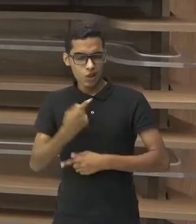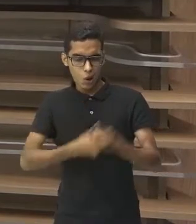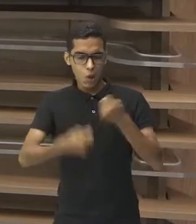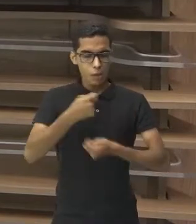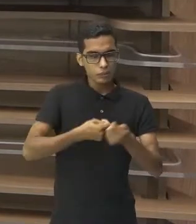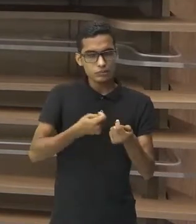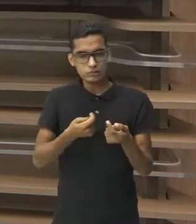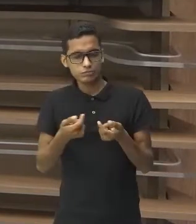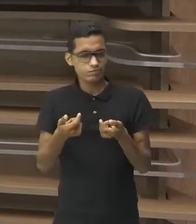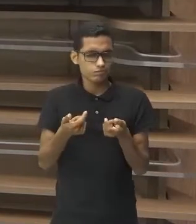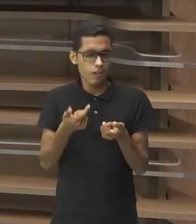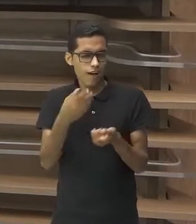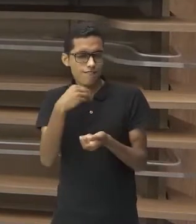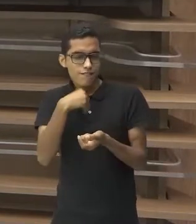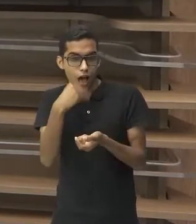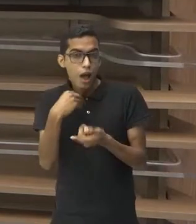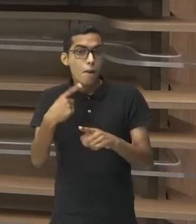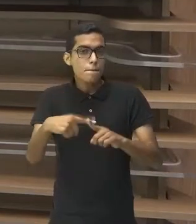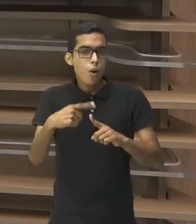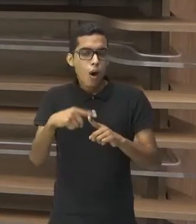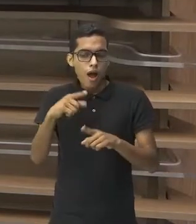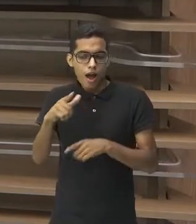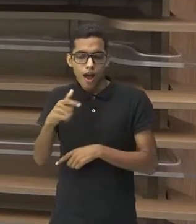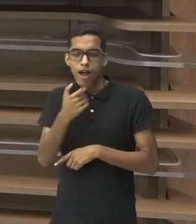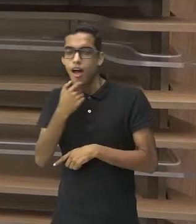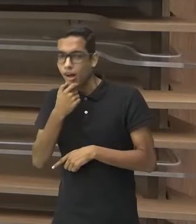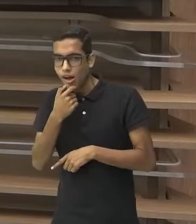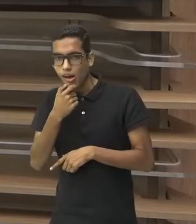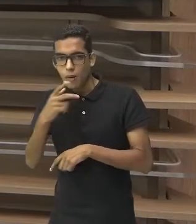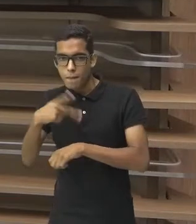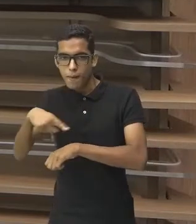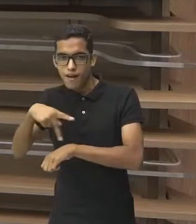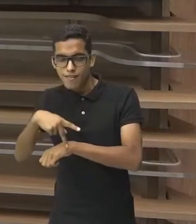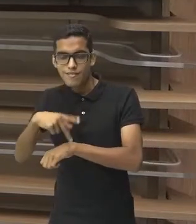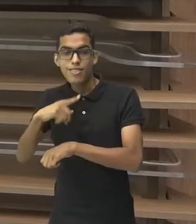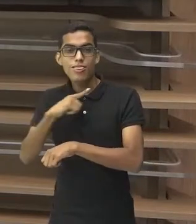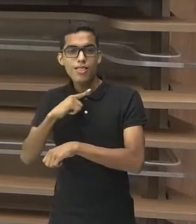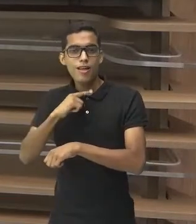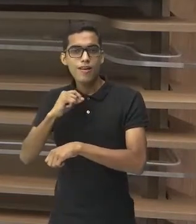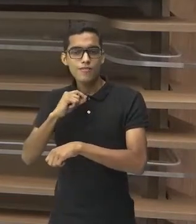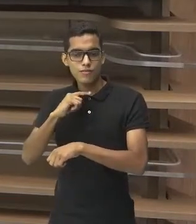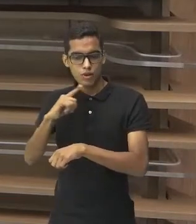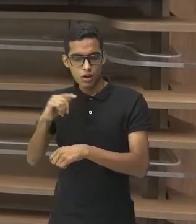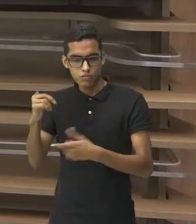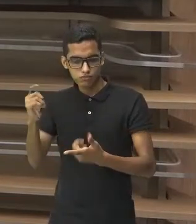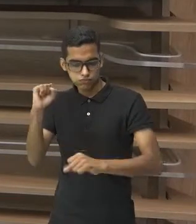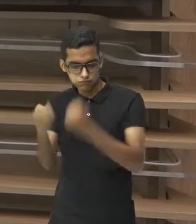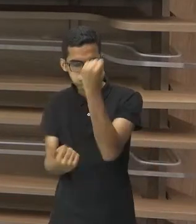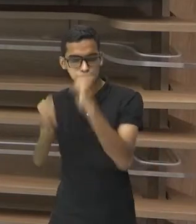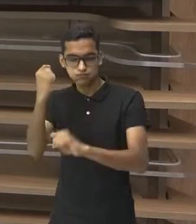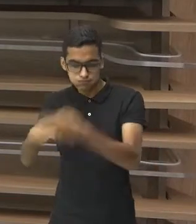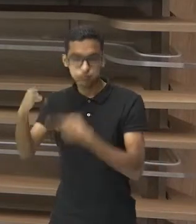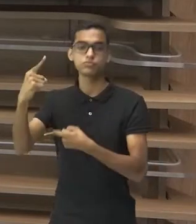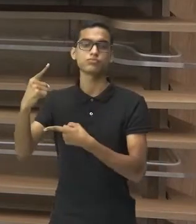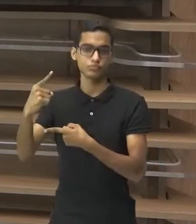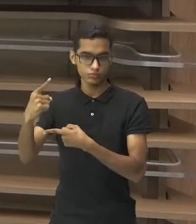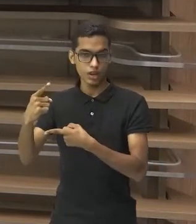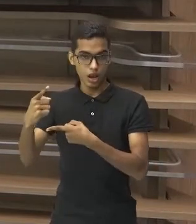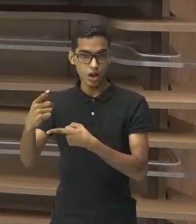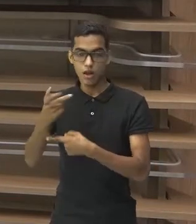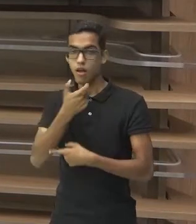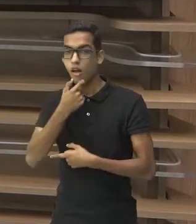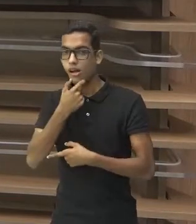pela chamada Revolução Industrial. A Inglaterra conseguiu ascender como superpotência, grande potência da época.